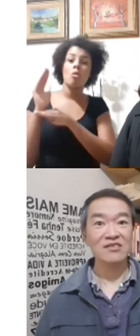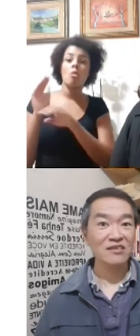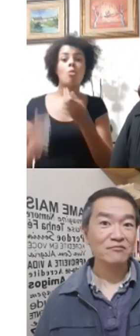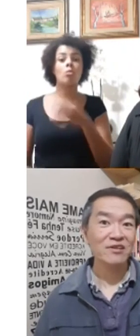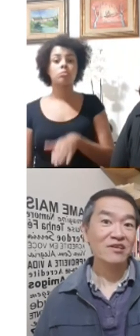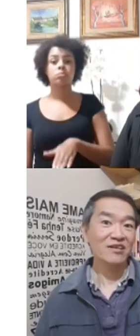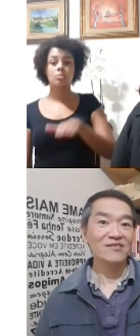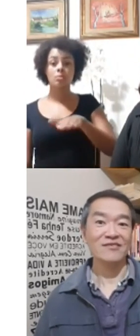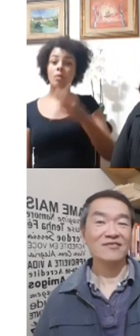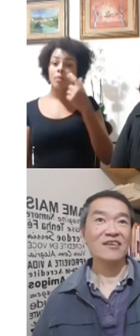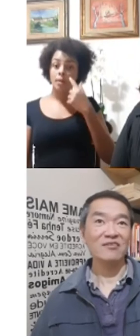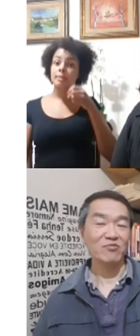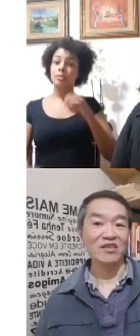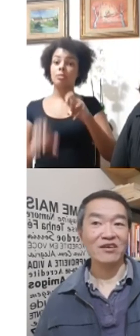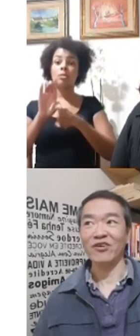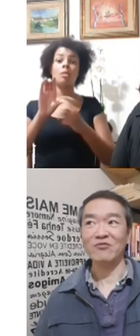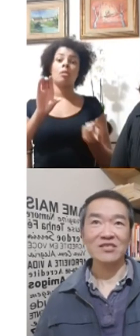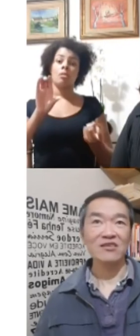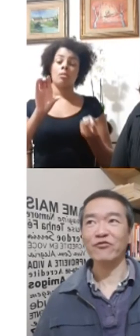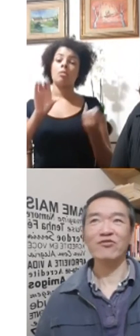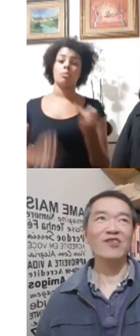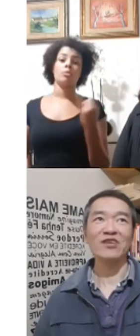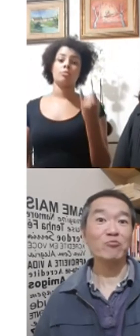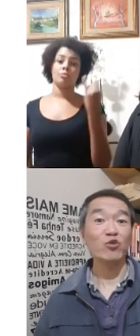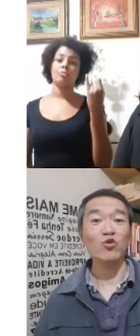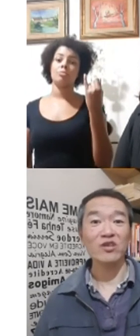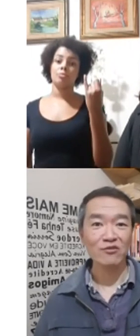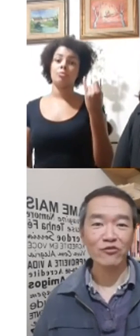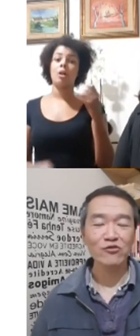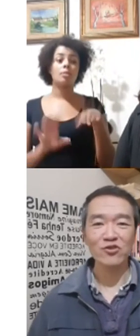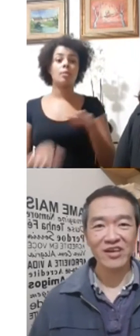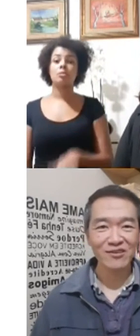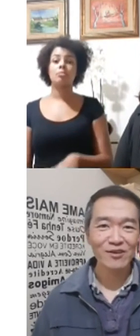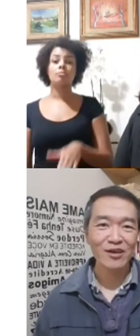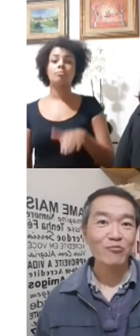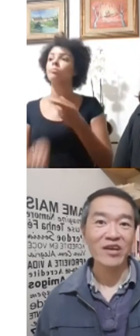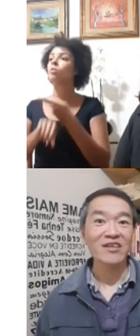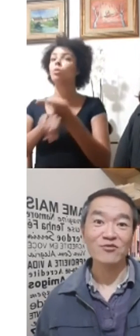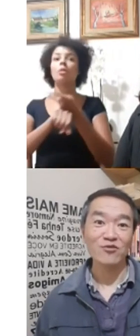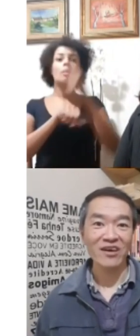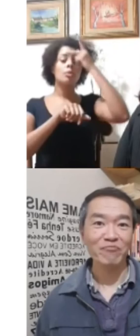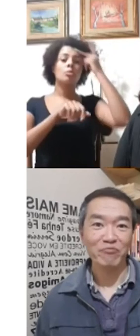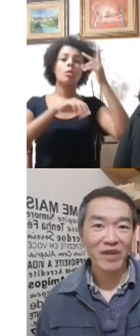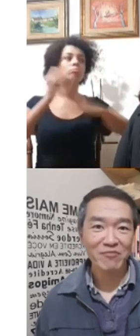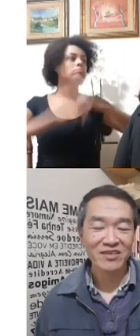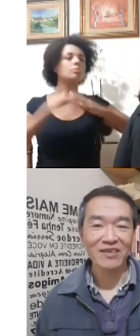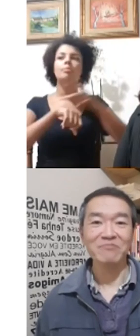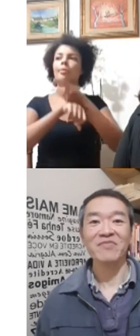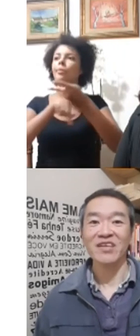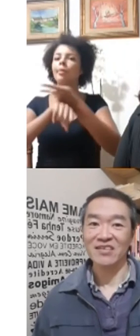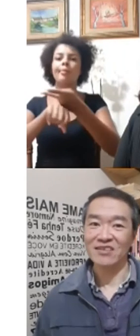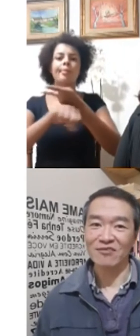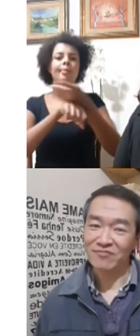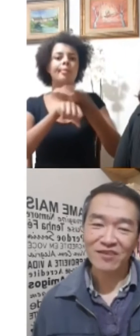porque senão, às vezes tem plataformas aí que eu tenho que ficar procurando o funcionário para ele acionar para mim,